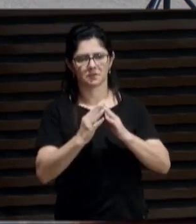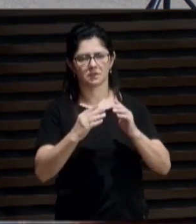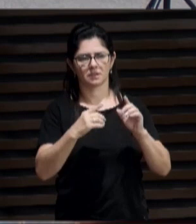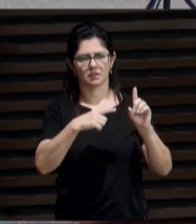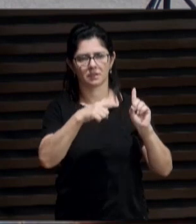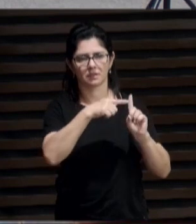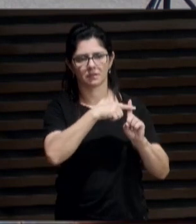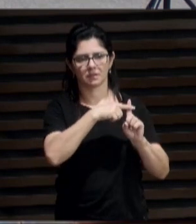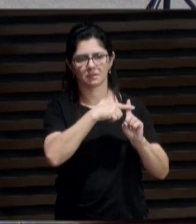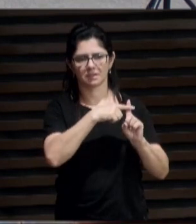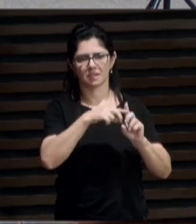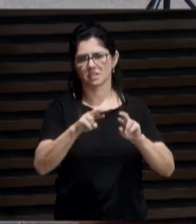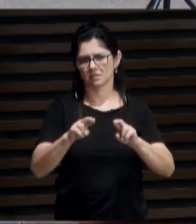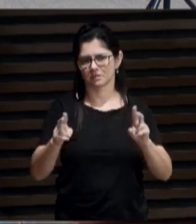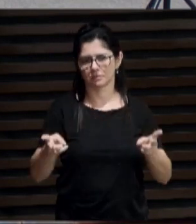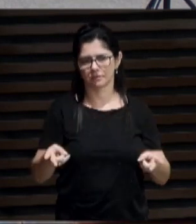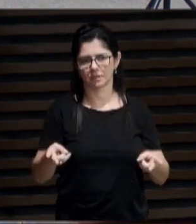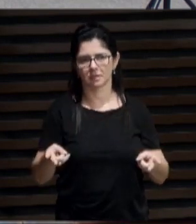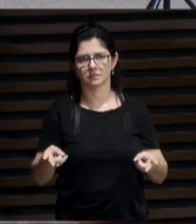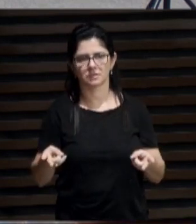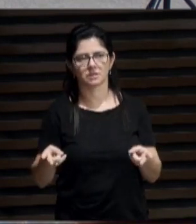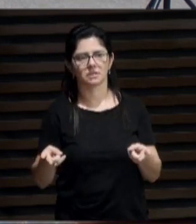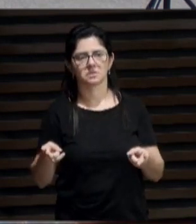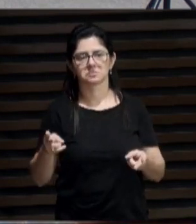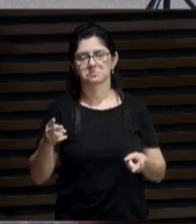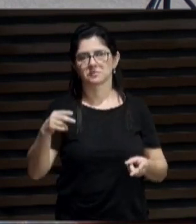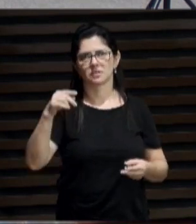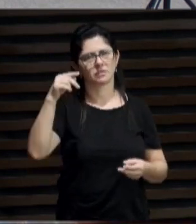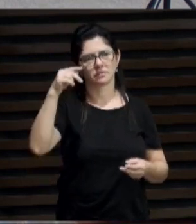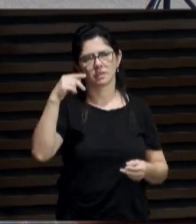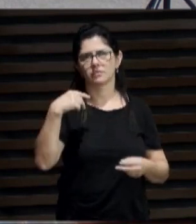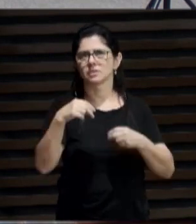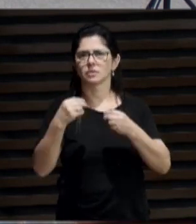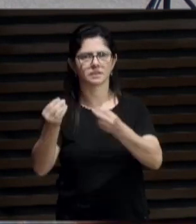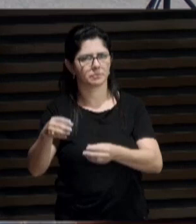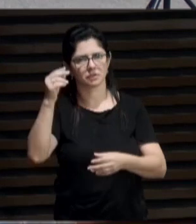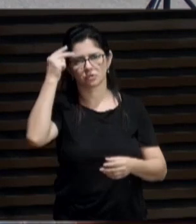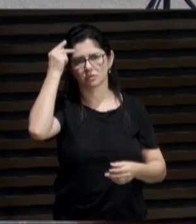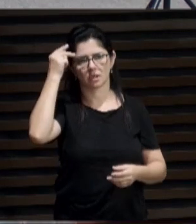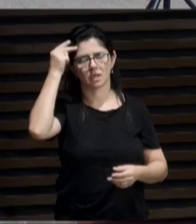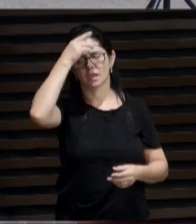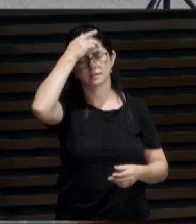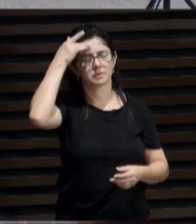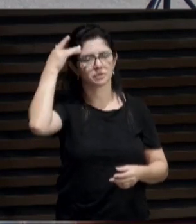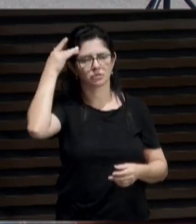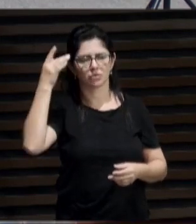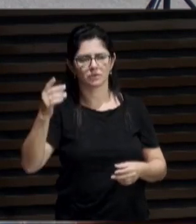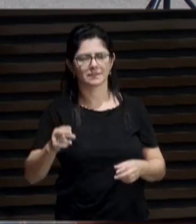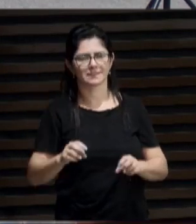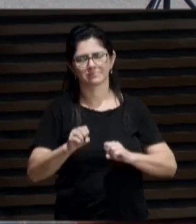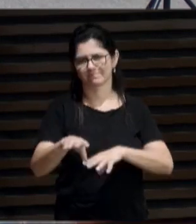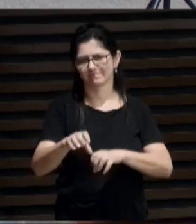isso está levando o pensamento, levando as pessoas para uma outra doutrina, que não é de adoração